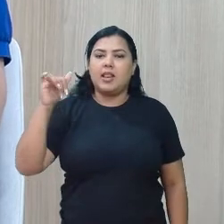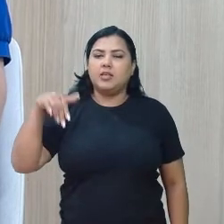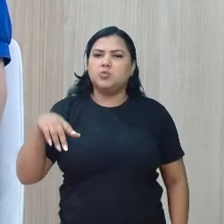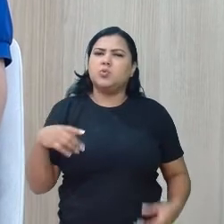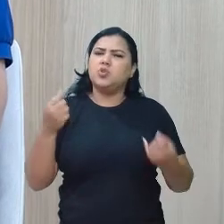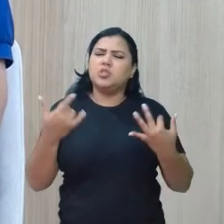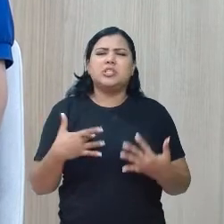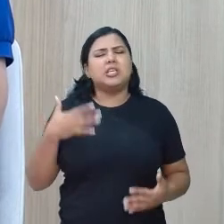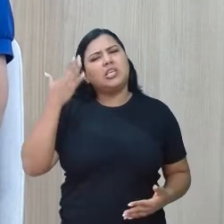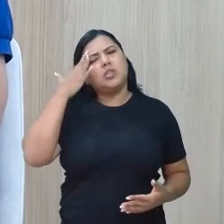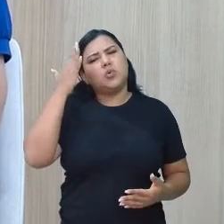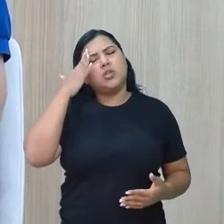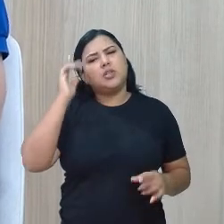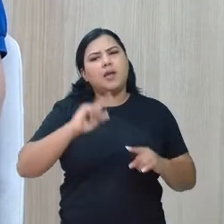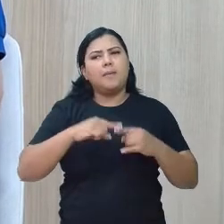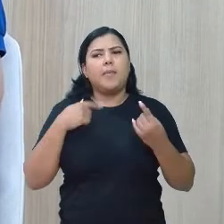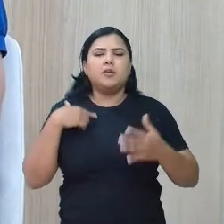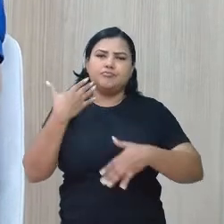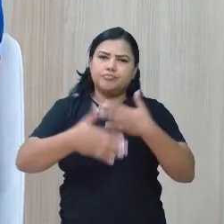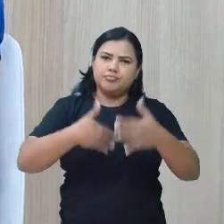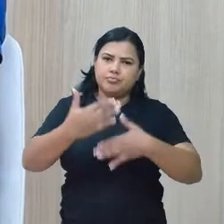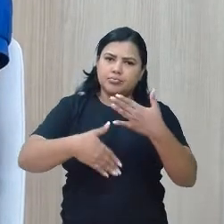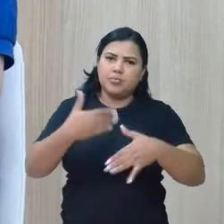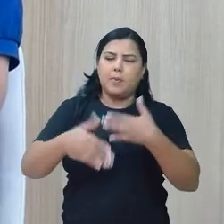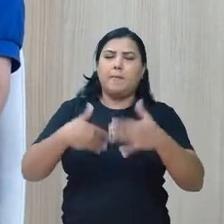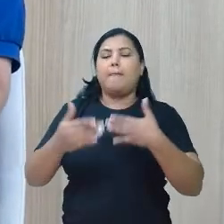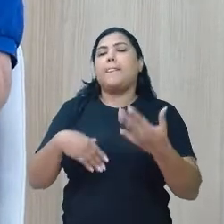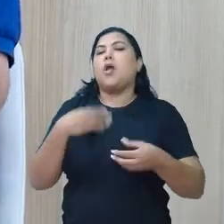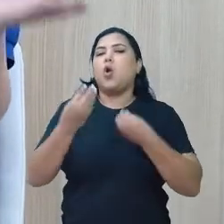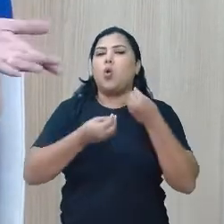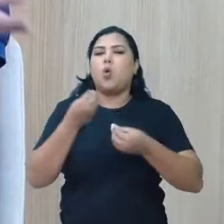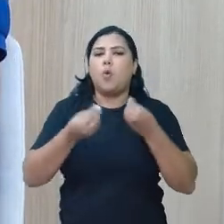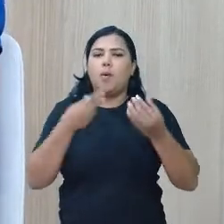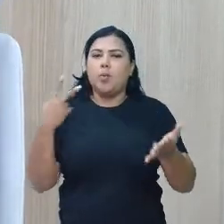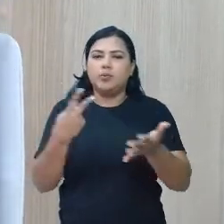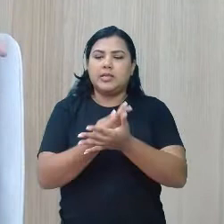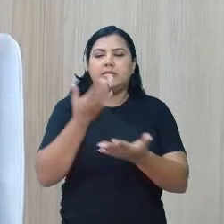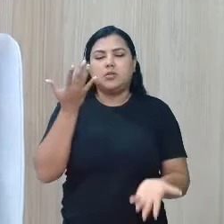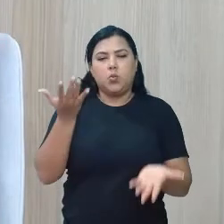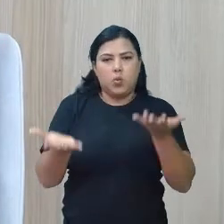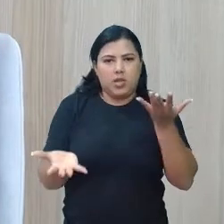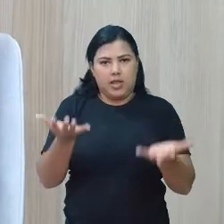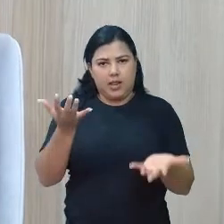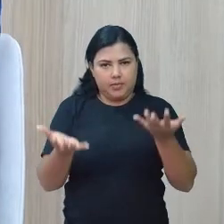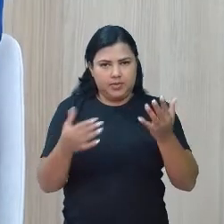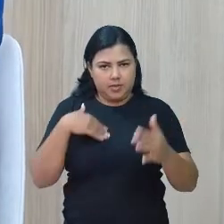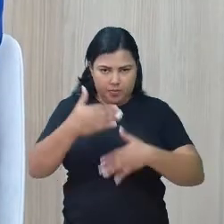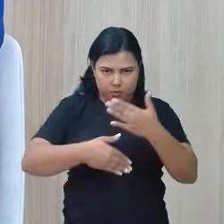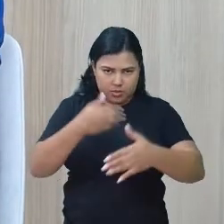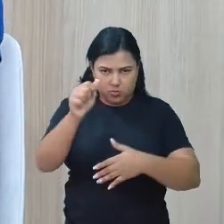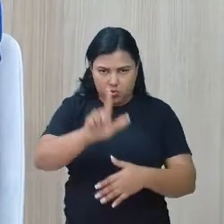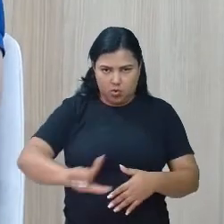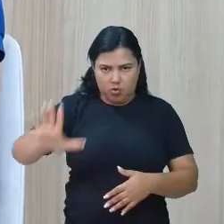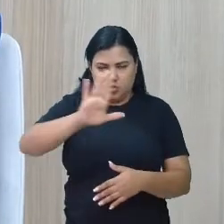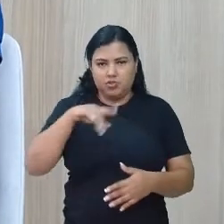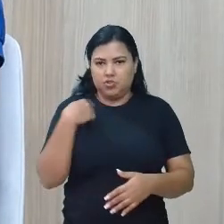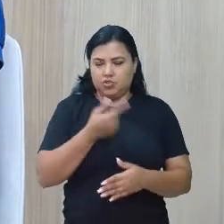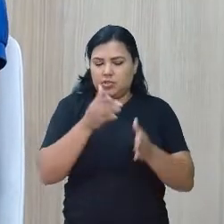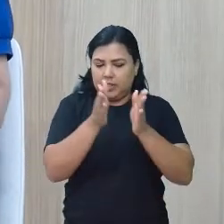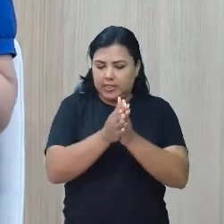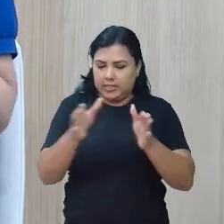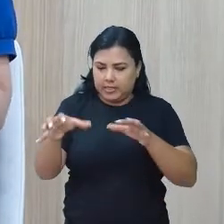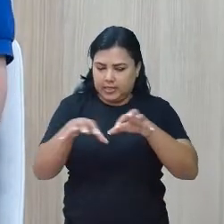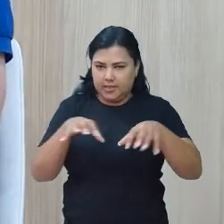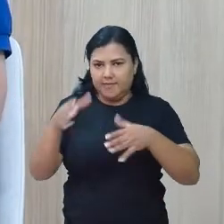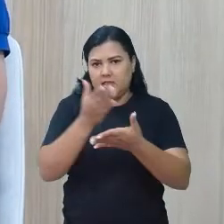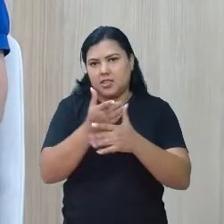havia entendido, mas ao passo que você foi explicando como é que se dava essa ideia do equilíbrio e esse processo lógico da gente fazer a divisão,